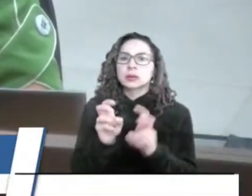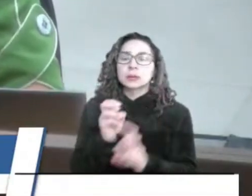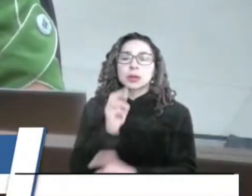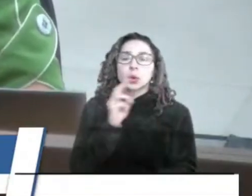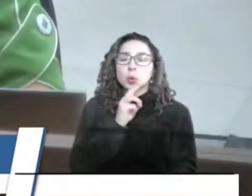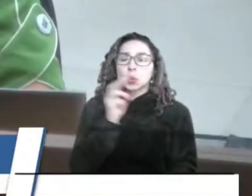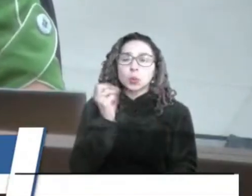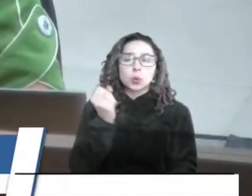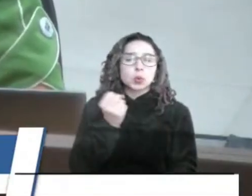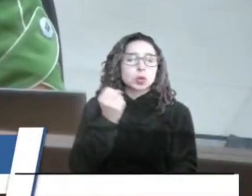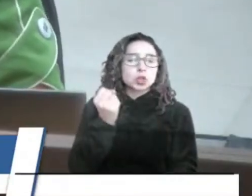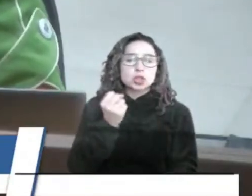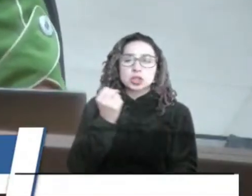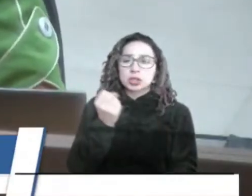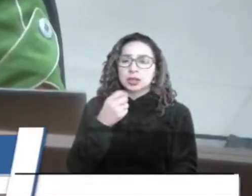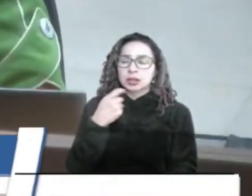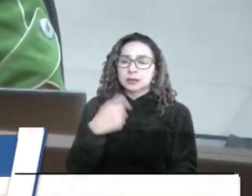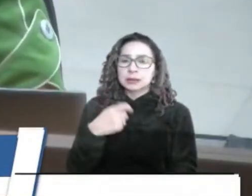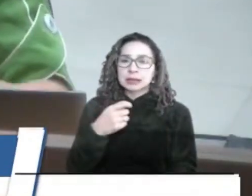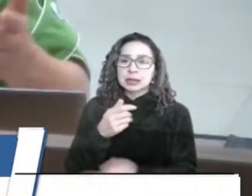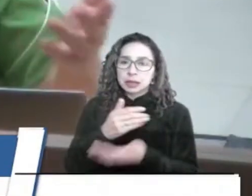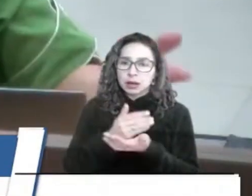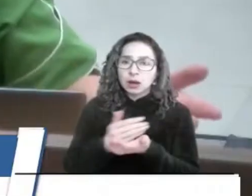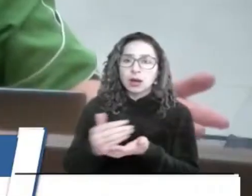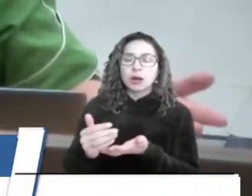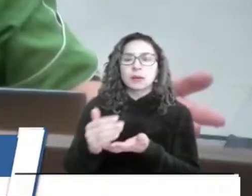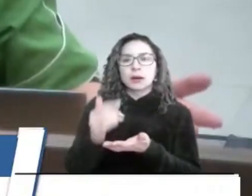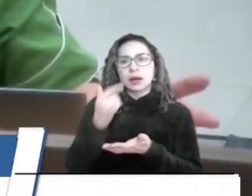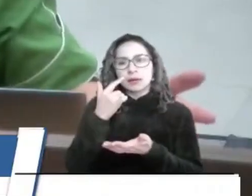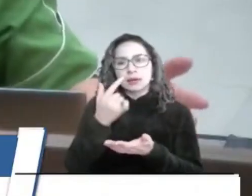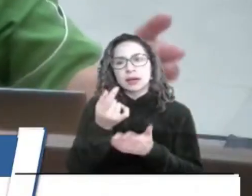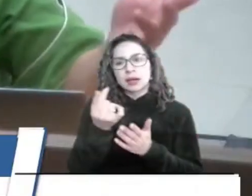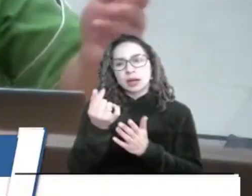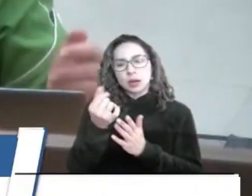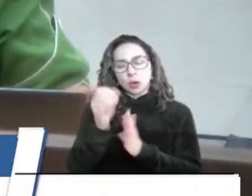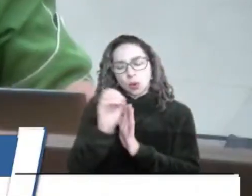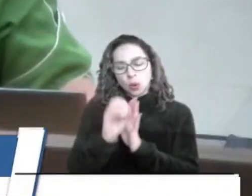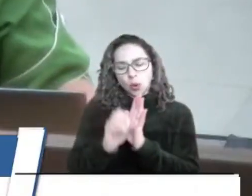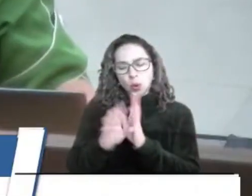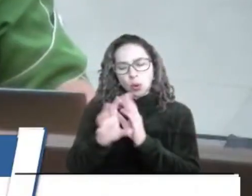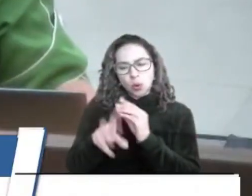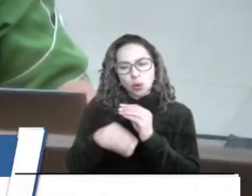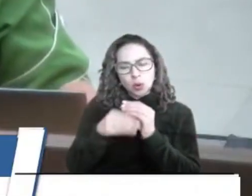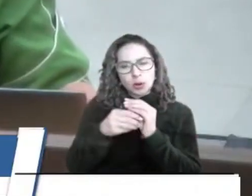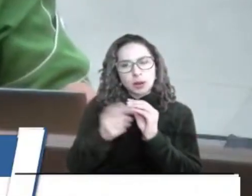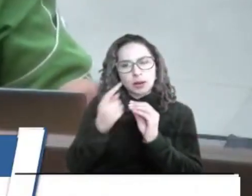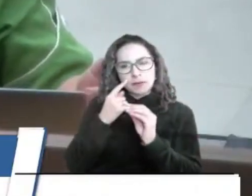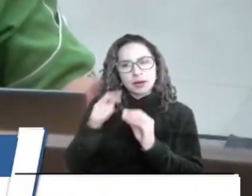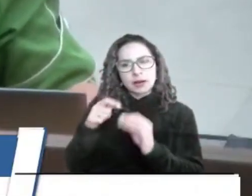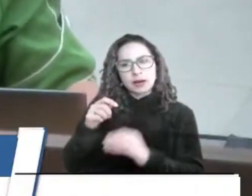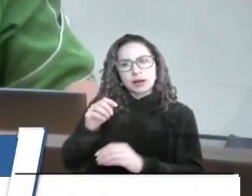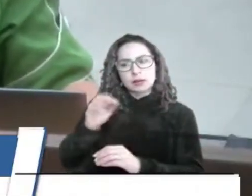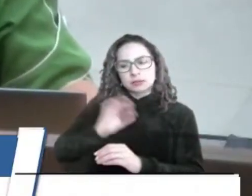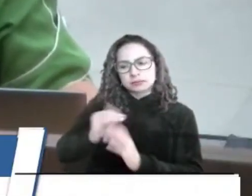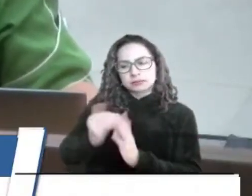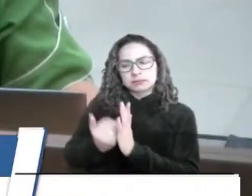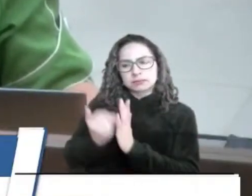urgência de começarmos a prever no orçamento a valorização dos servidores,